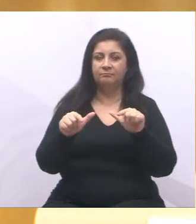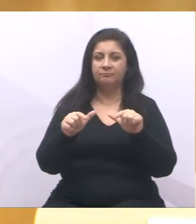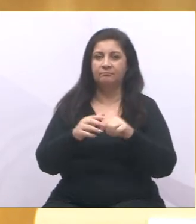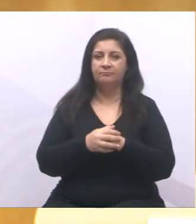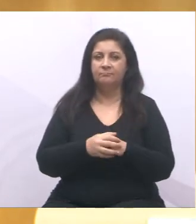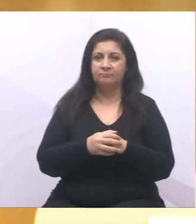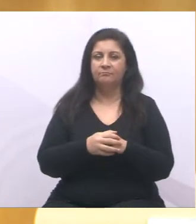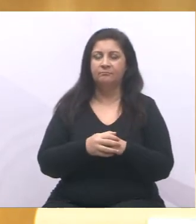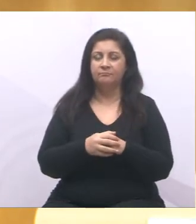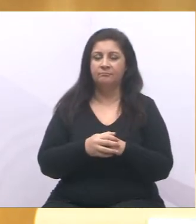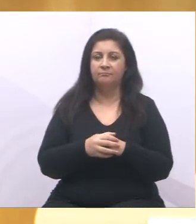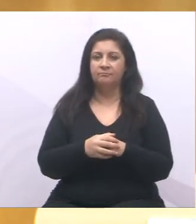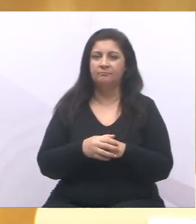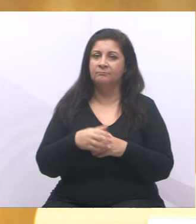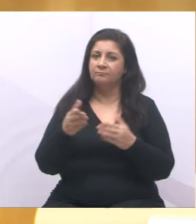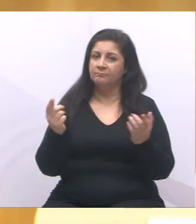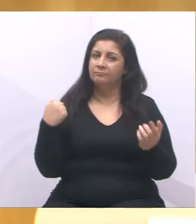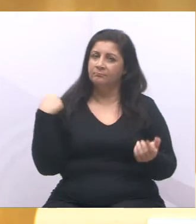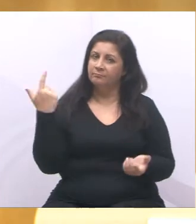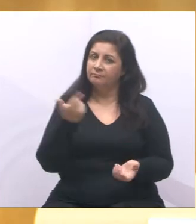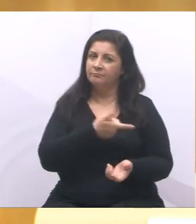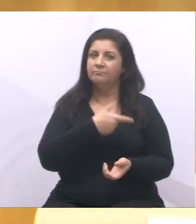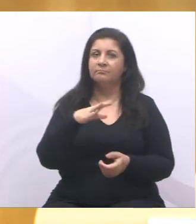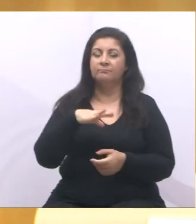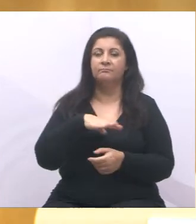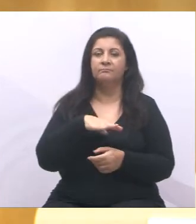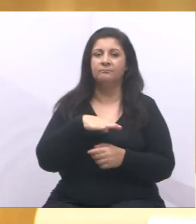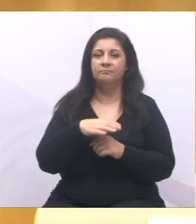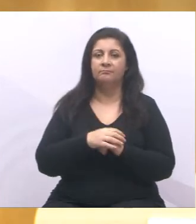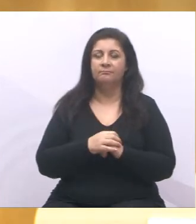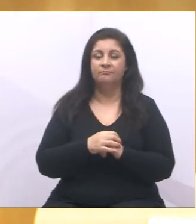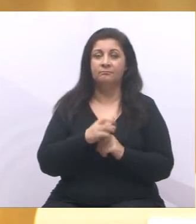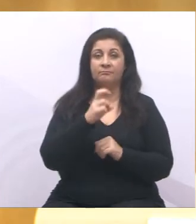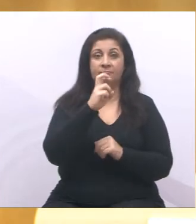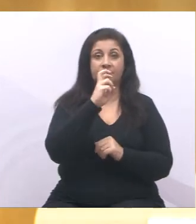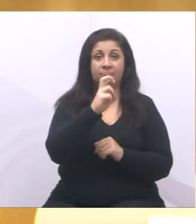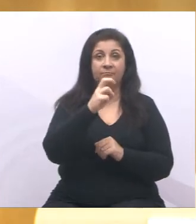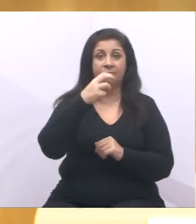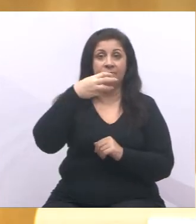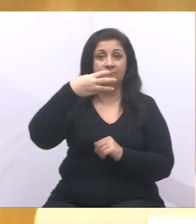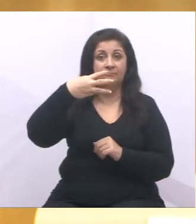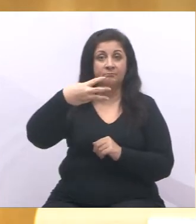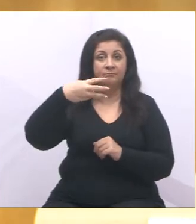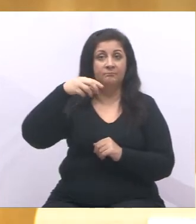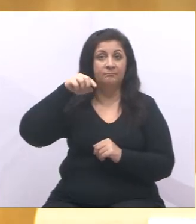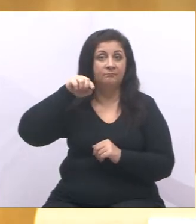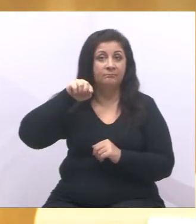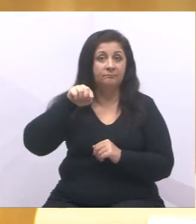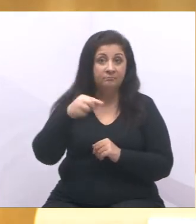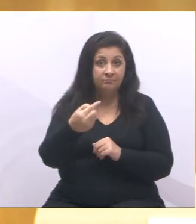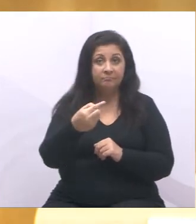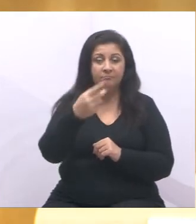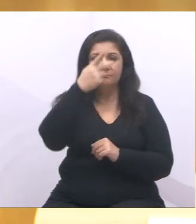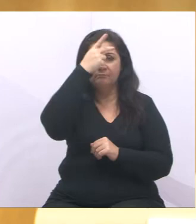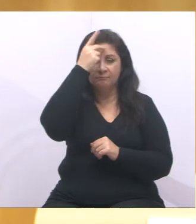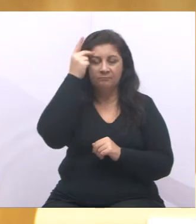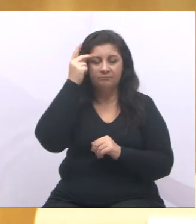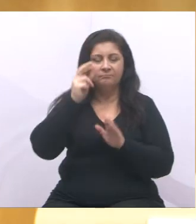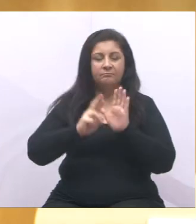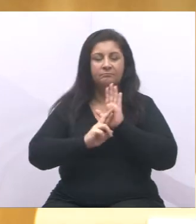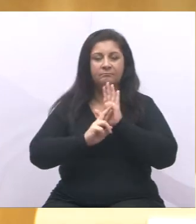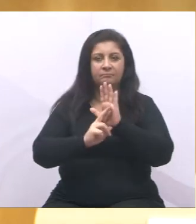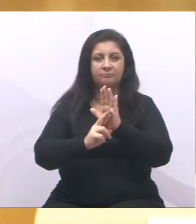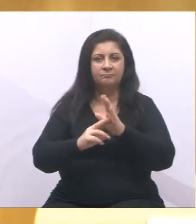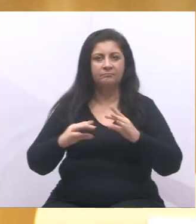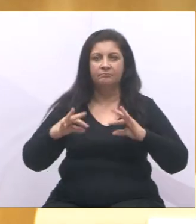à frente de nossa cidade. 53 mil falaram por 236 mil que